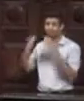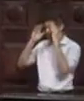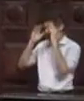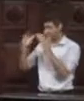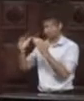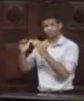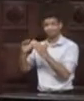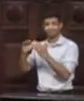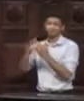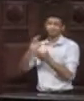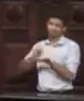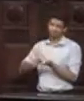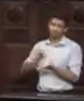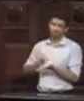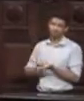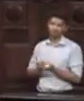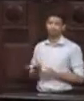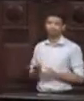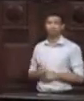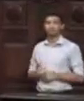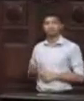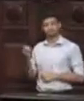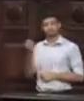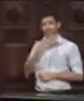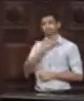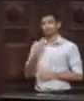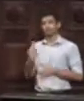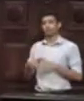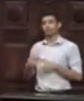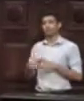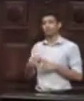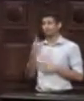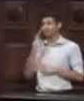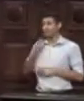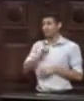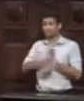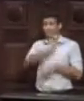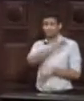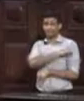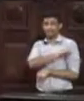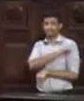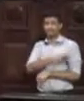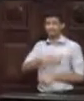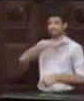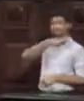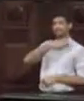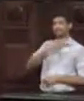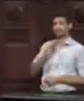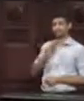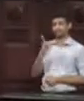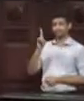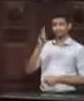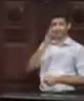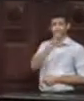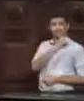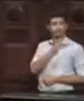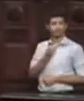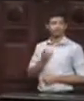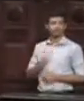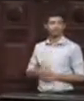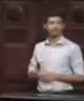totalmente absurda por conta da situação de crise que vive o Estado do Rio de Janeiro e que tem uma